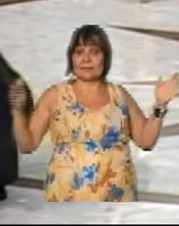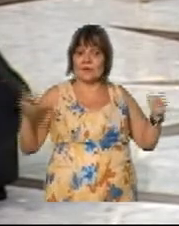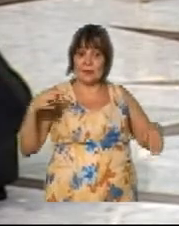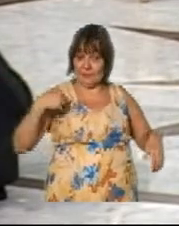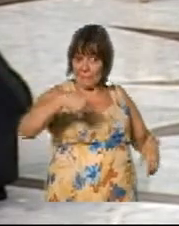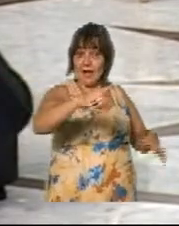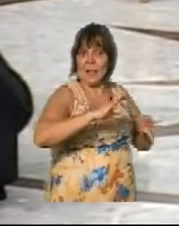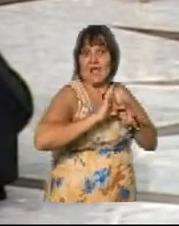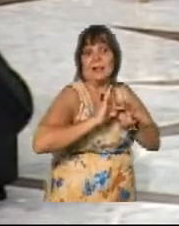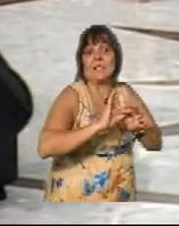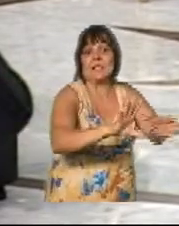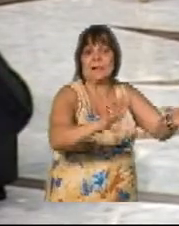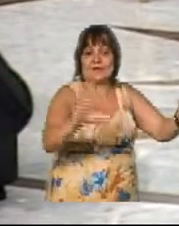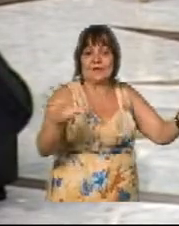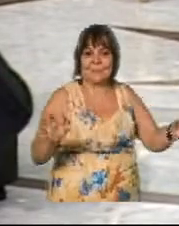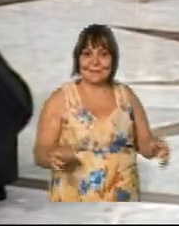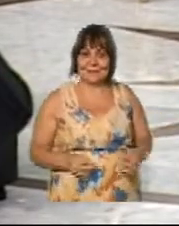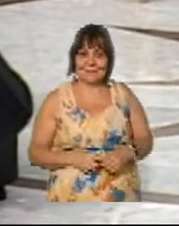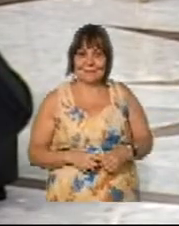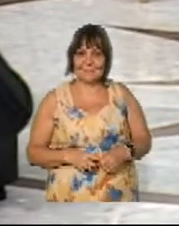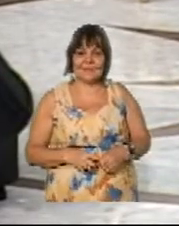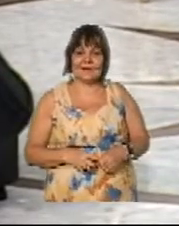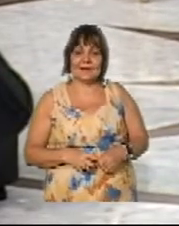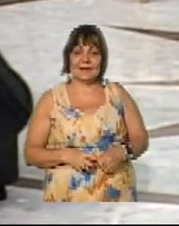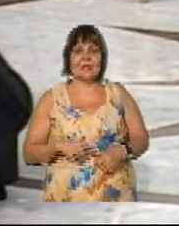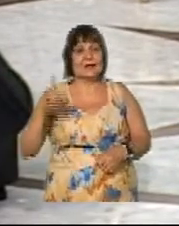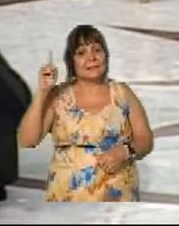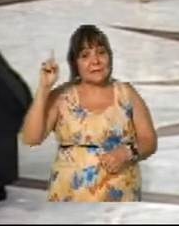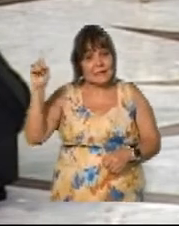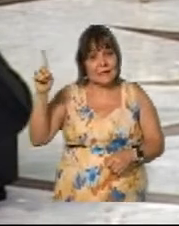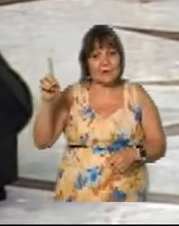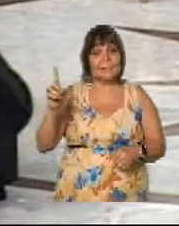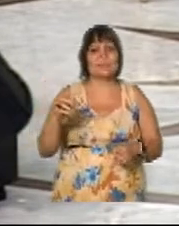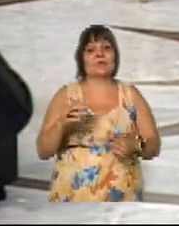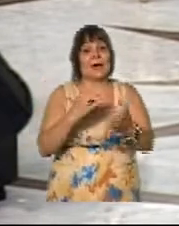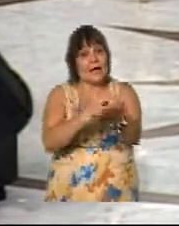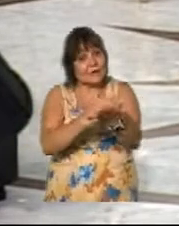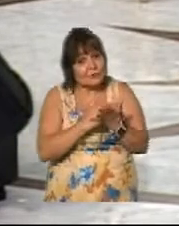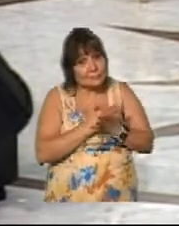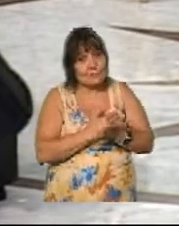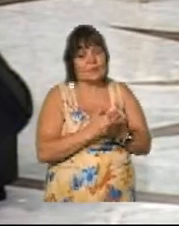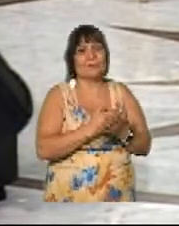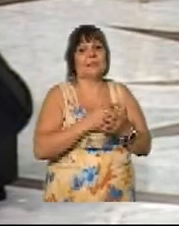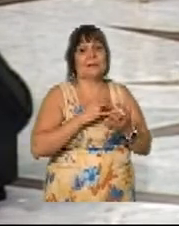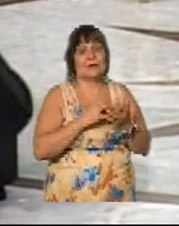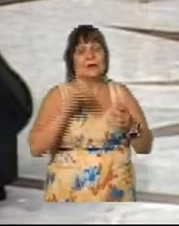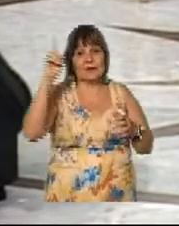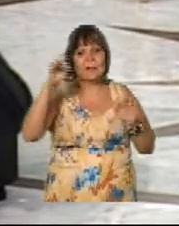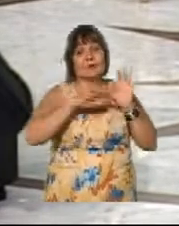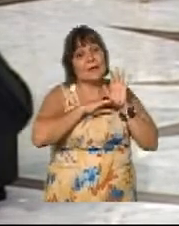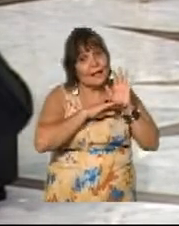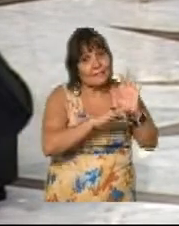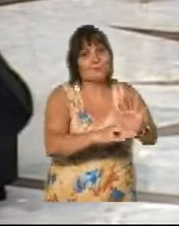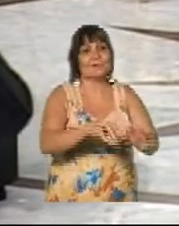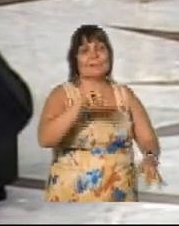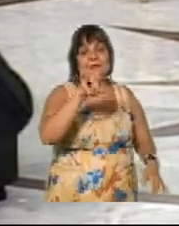ele, estou protegendo, estou livrando, estou evitando problemas, estou fazendo esta pessoa fugir do pecado. Ele é